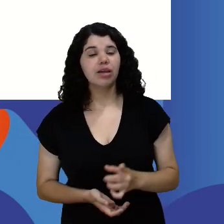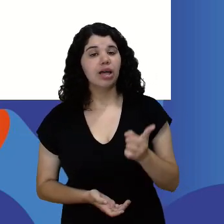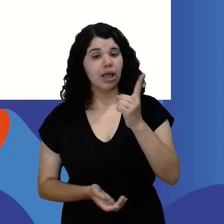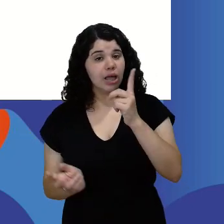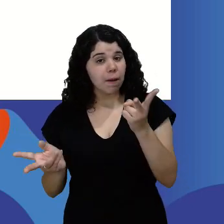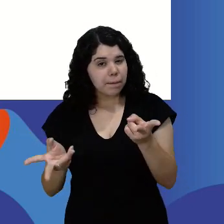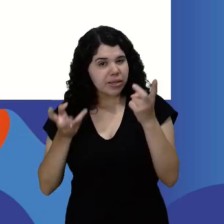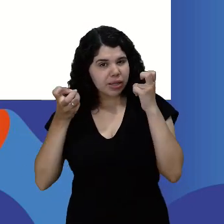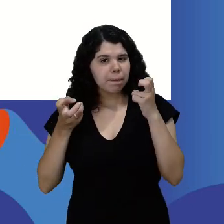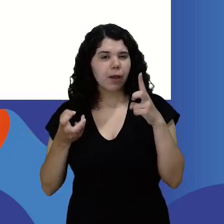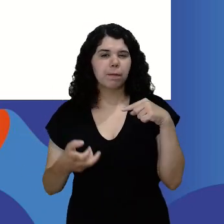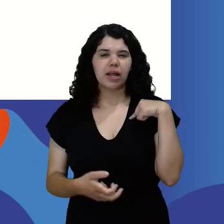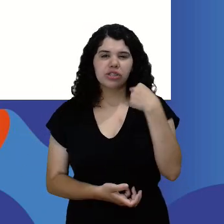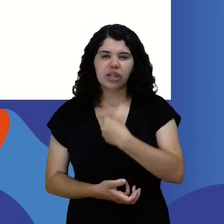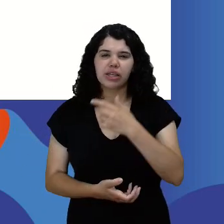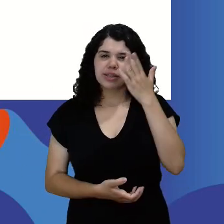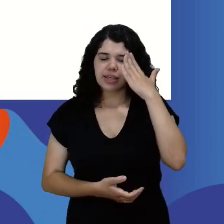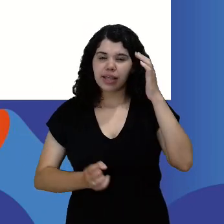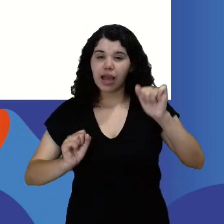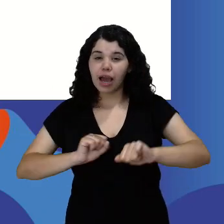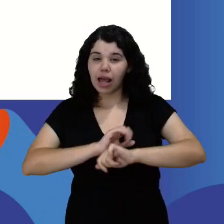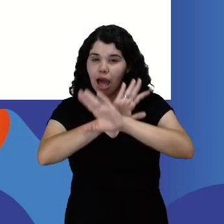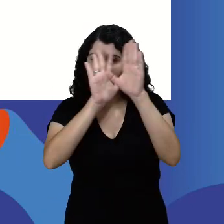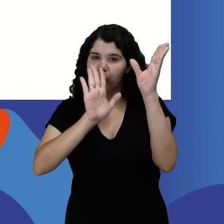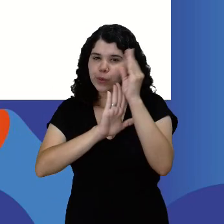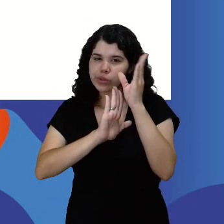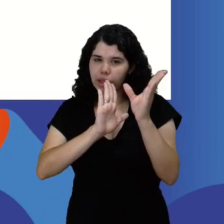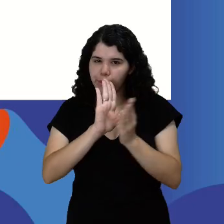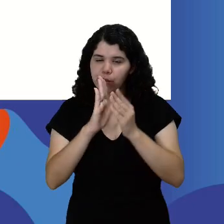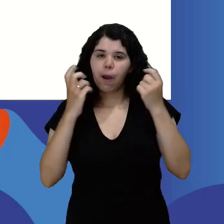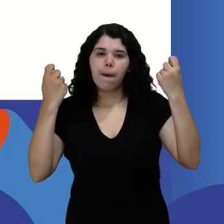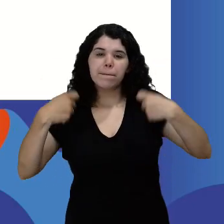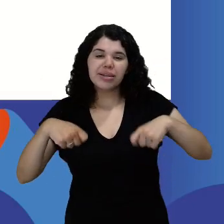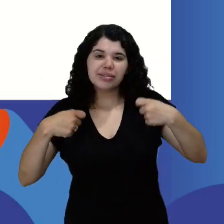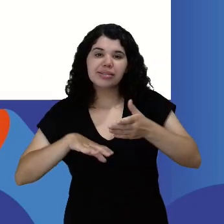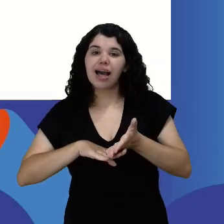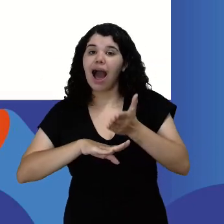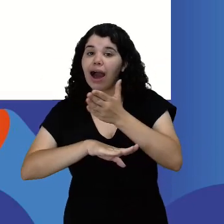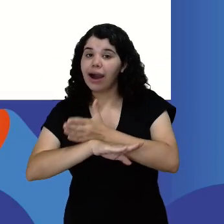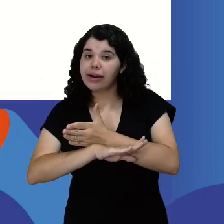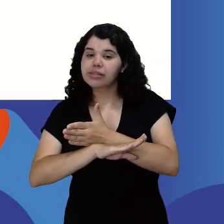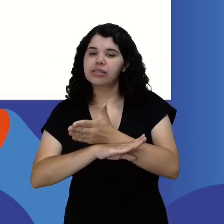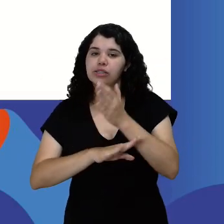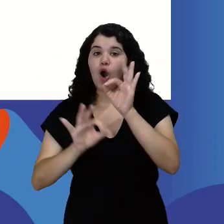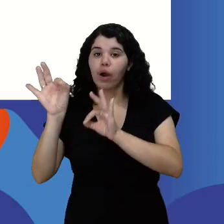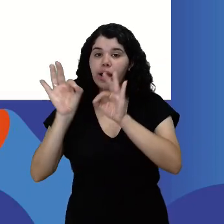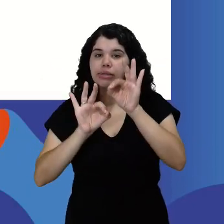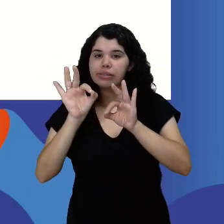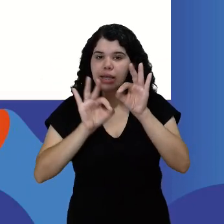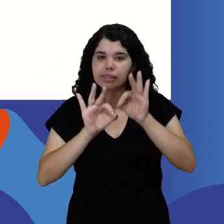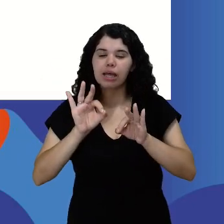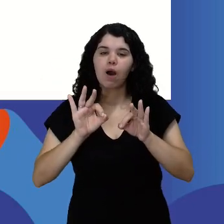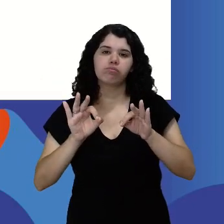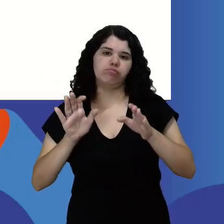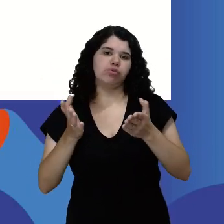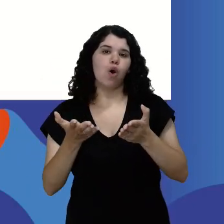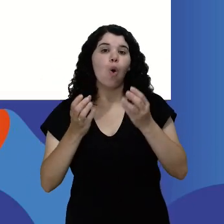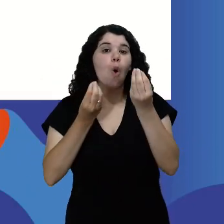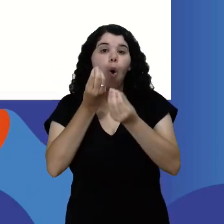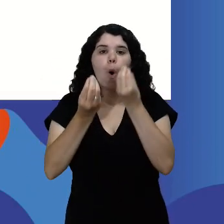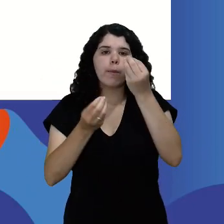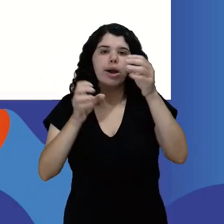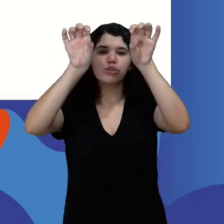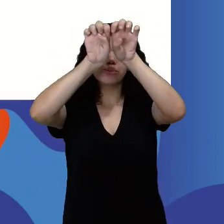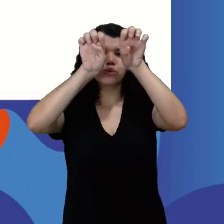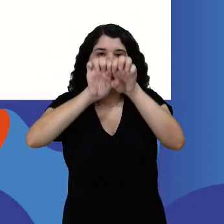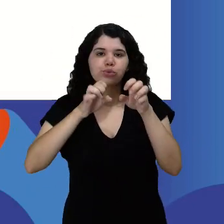para estudar e para compreender esse assunto, você primeiro precisa saber a organização dos números inteiros na reta, centrado no